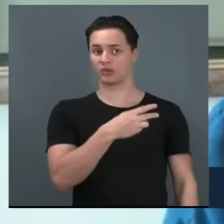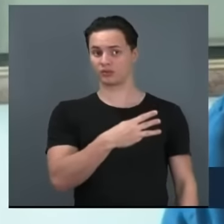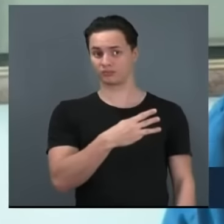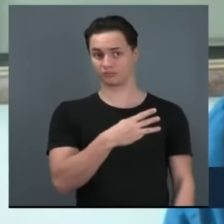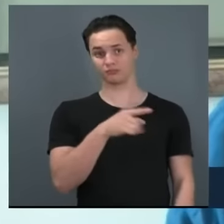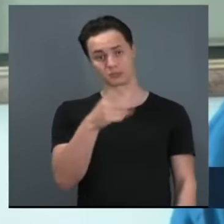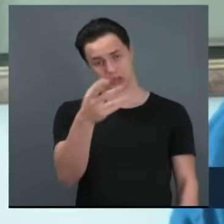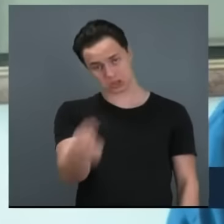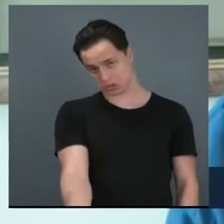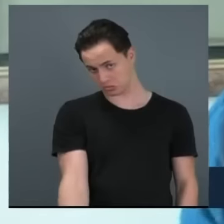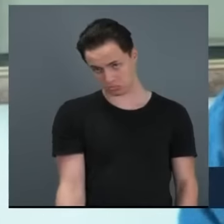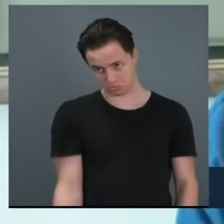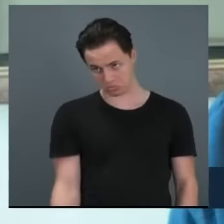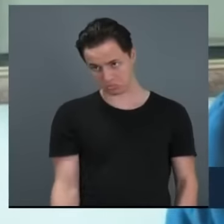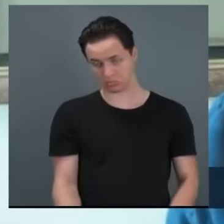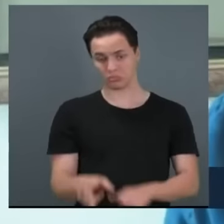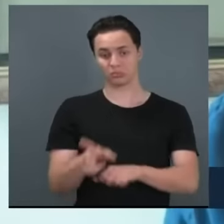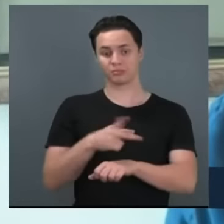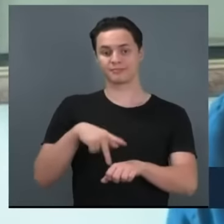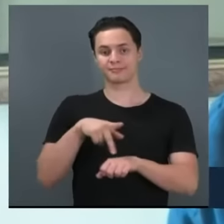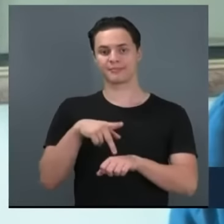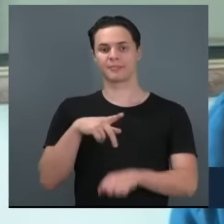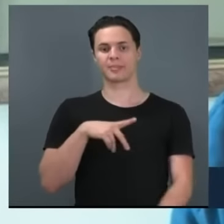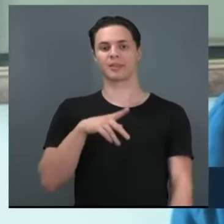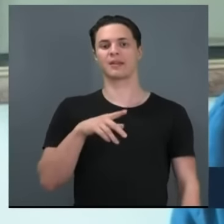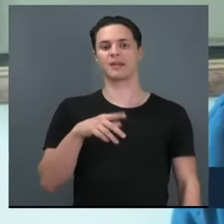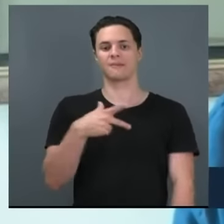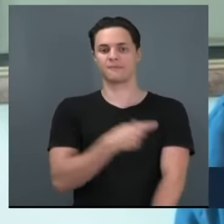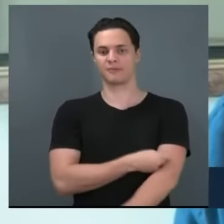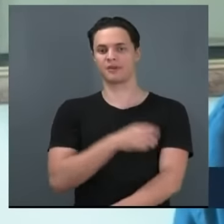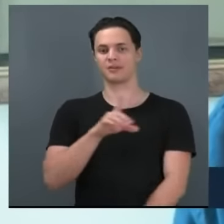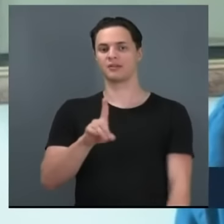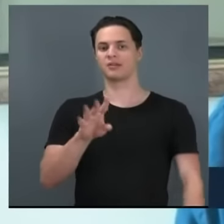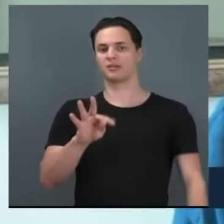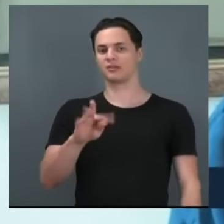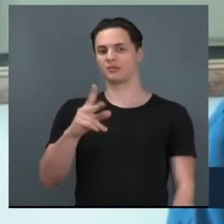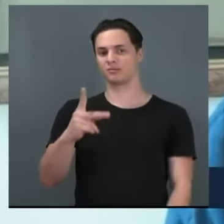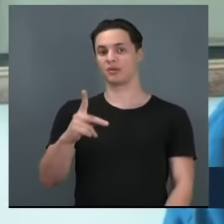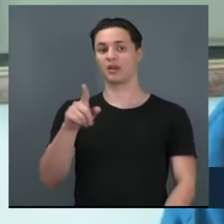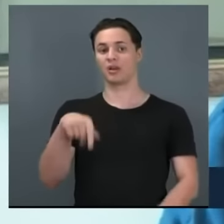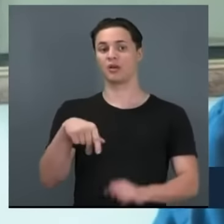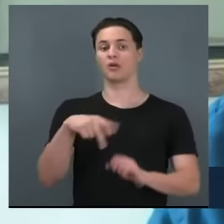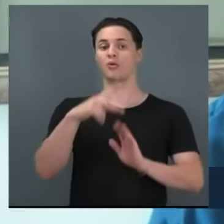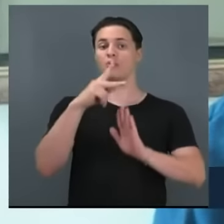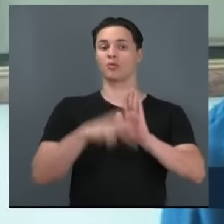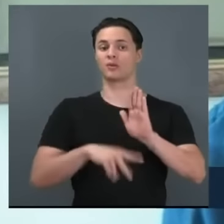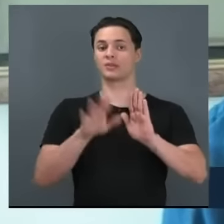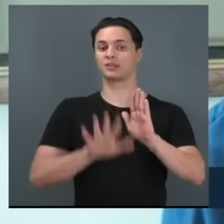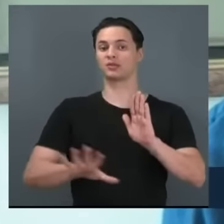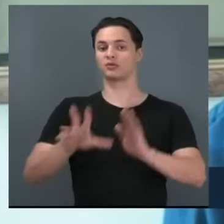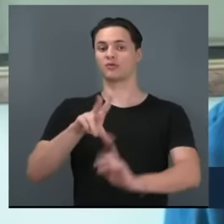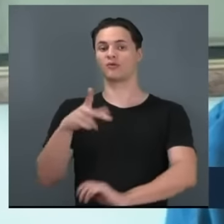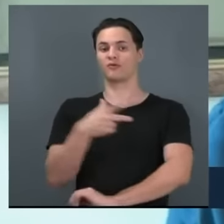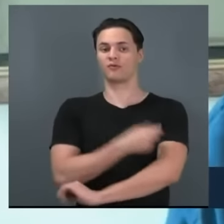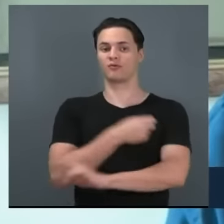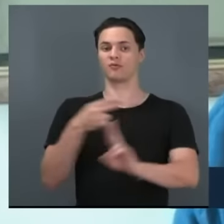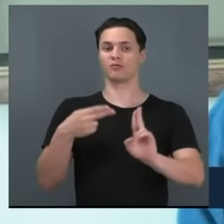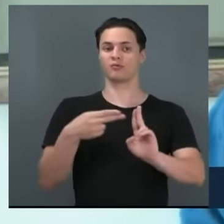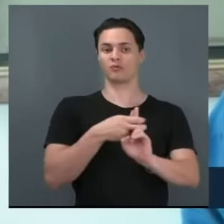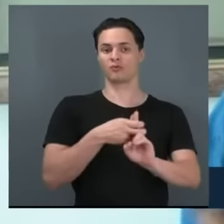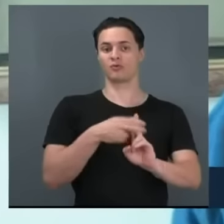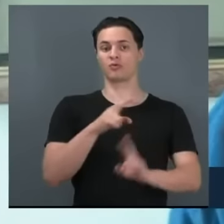Engulam. No país, a DTP é administrada pelo Programa Nacional de Imunizações